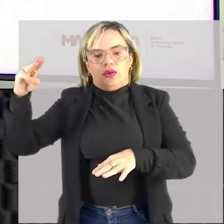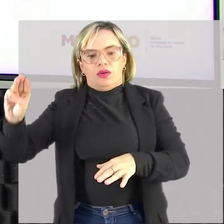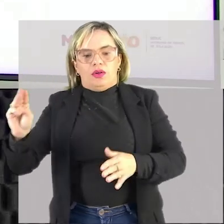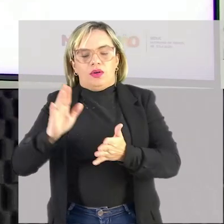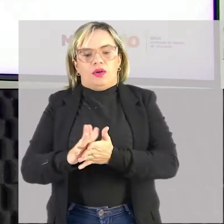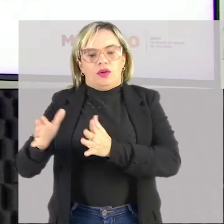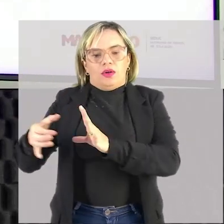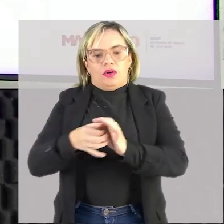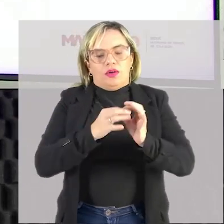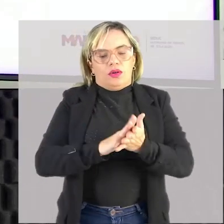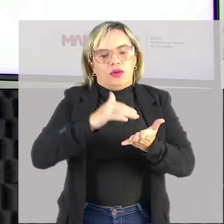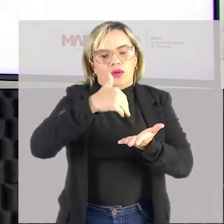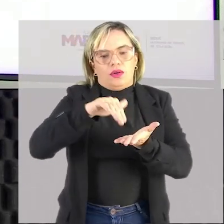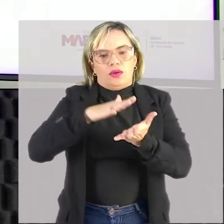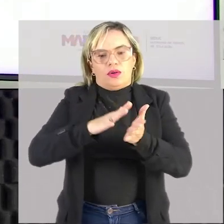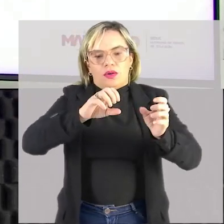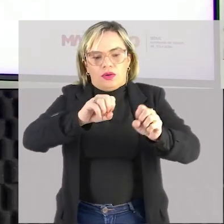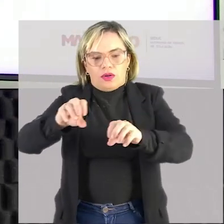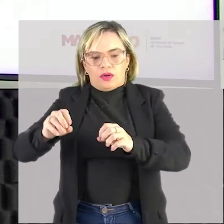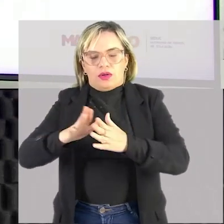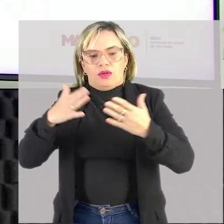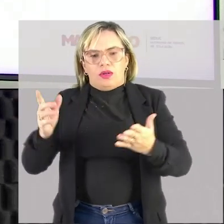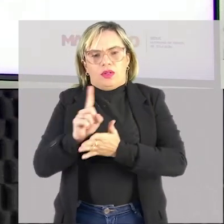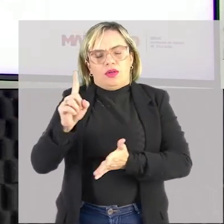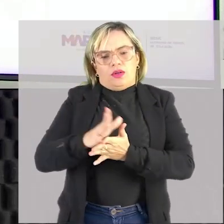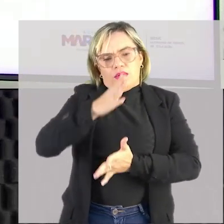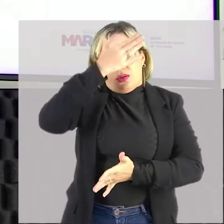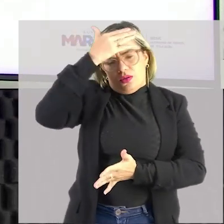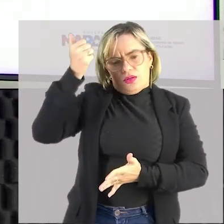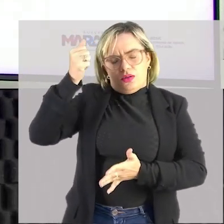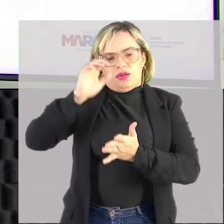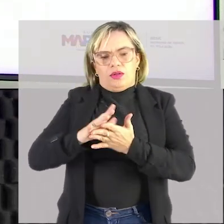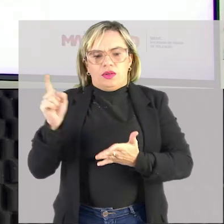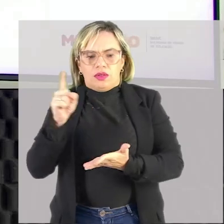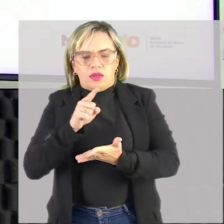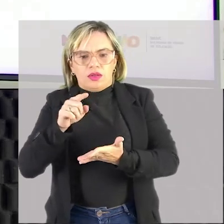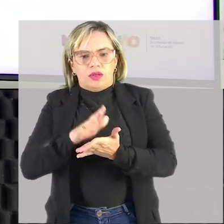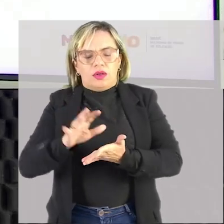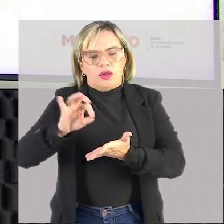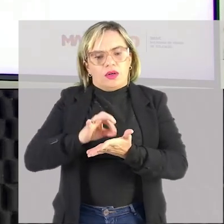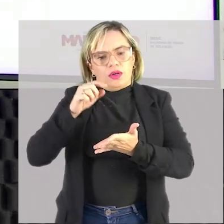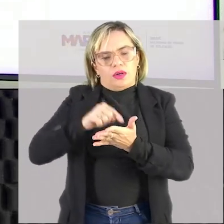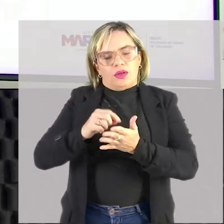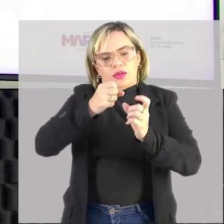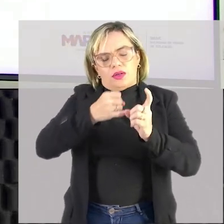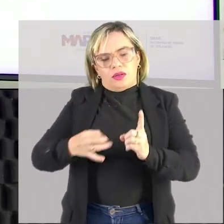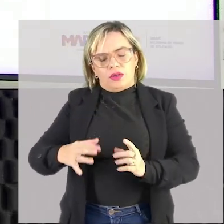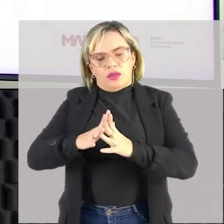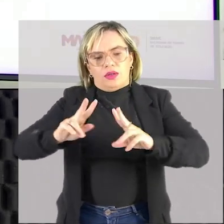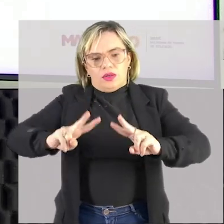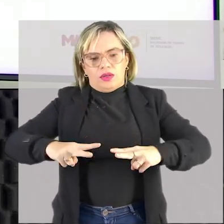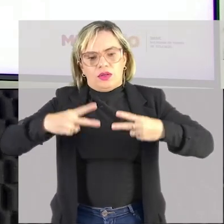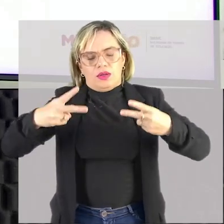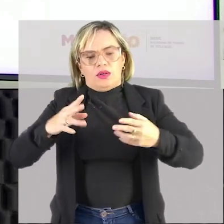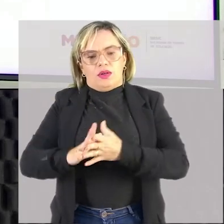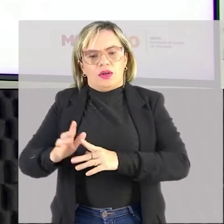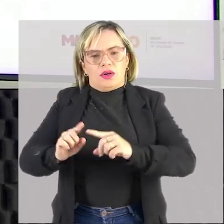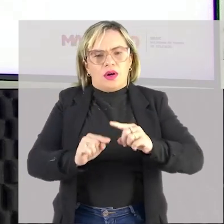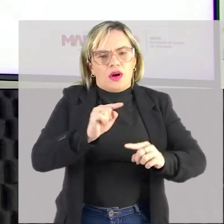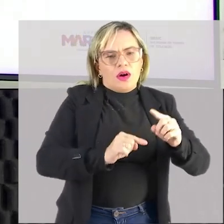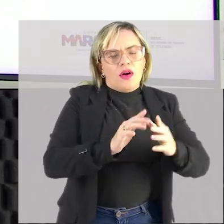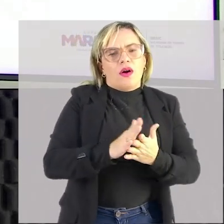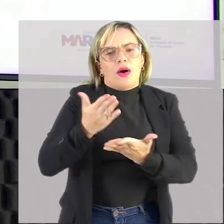Estado da Educação. Não esquece que aqui na descrição desse vídeo tem um link com os materiais para que